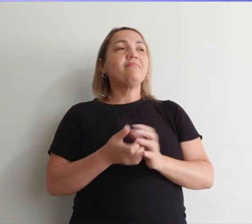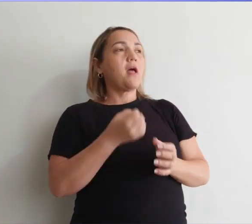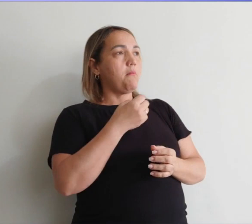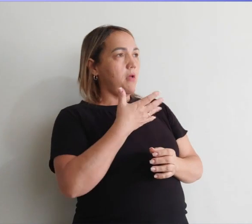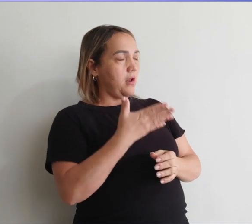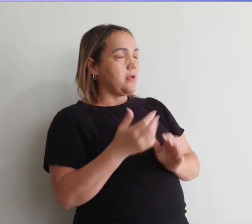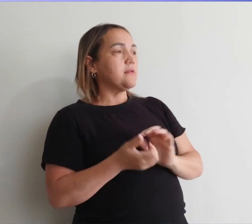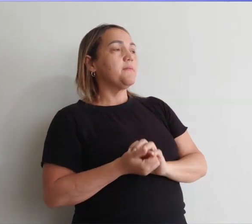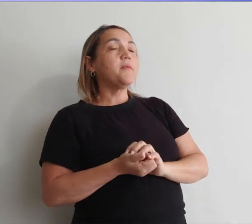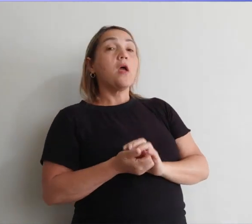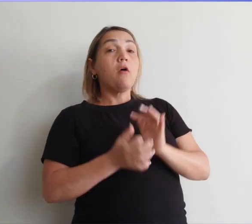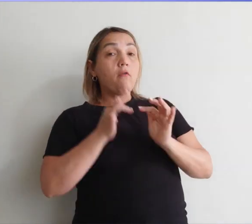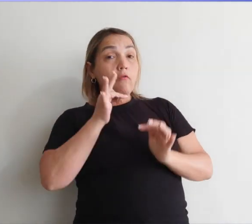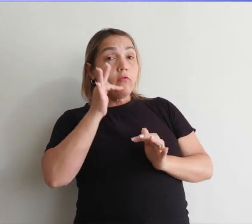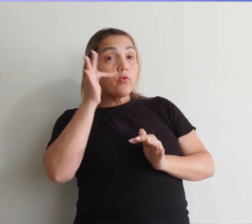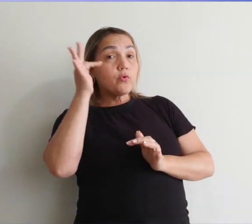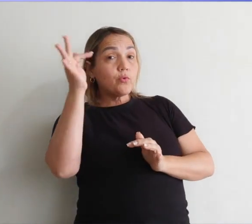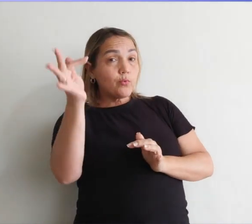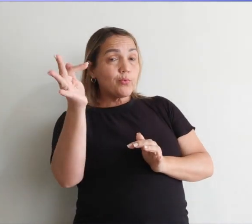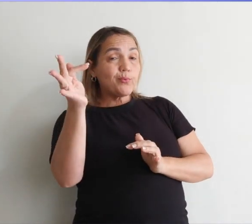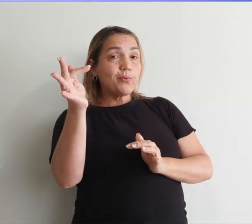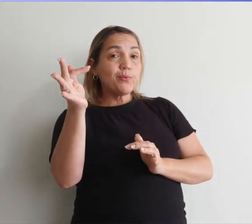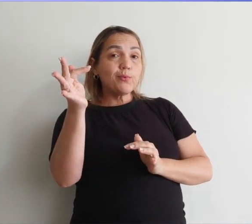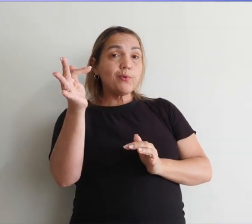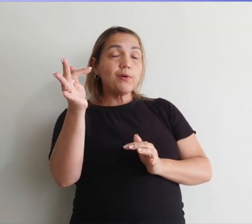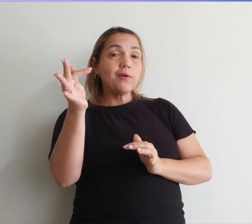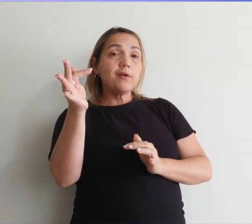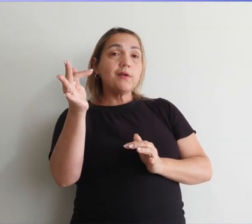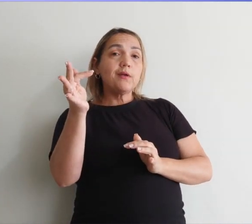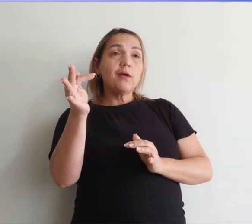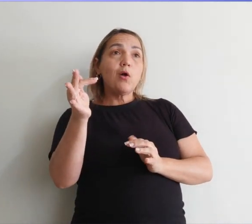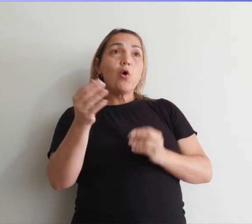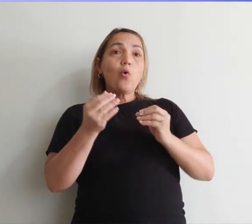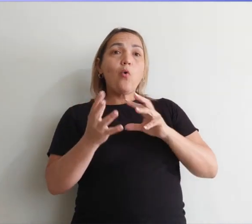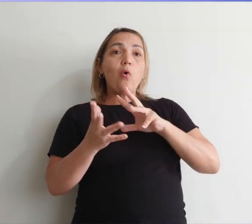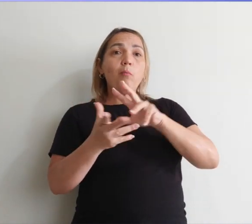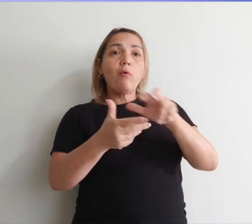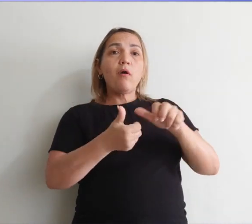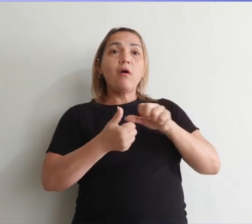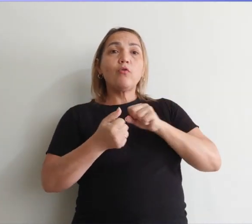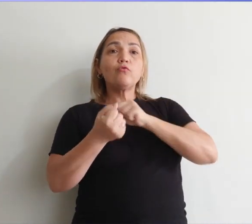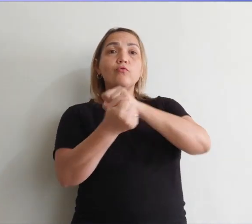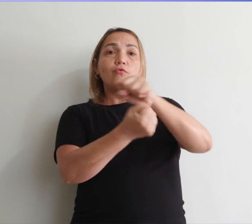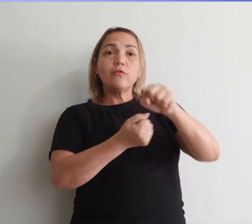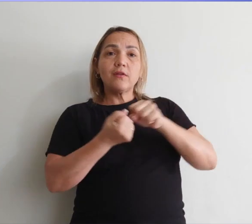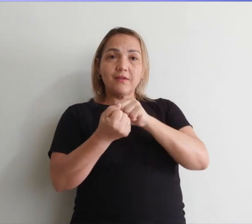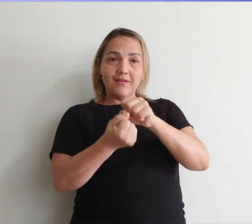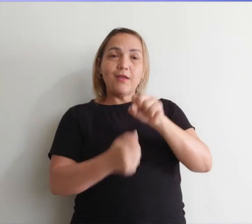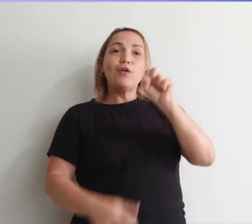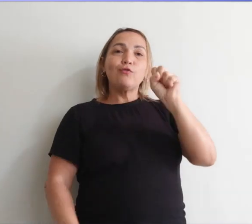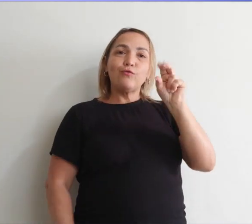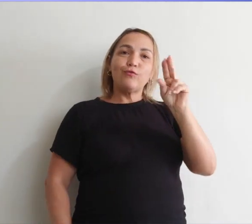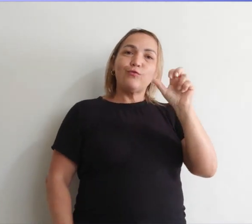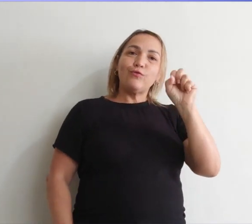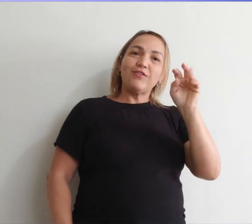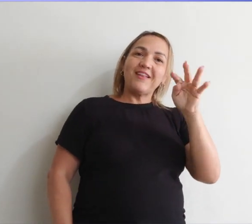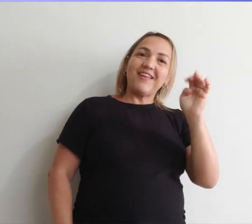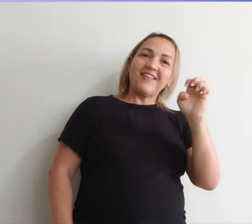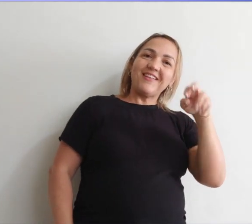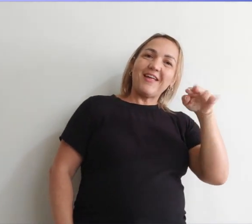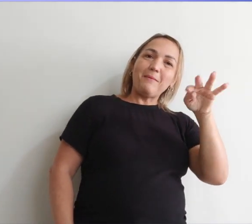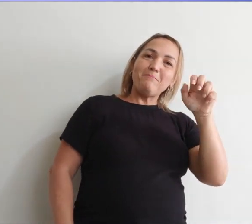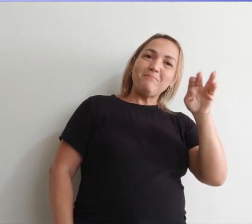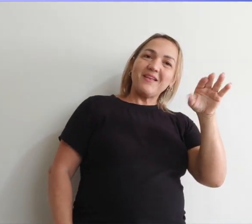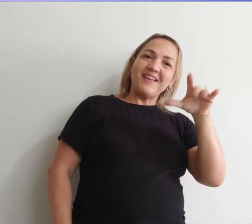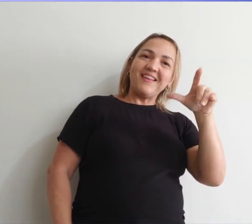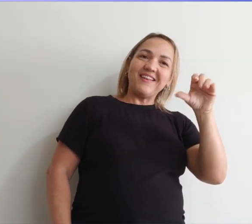Beleza. O futuro é a parte de sustentabilidade. Vou até falar com calma, né?